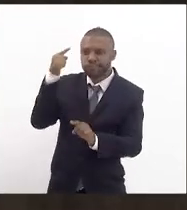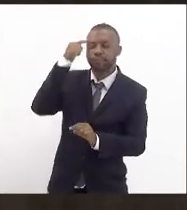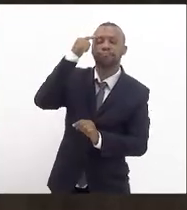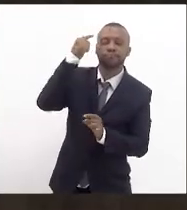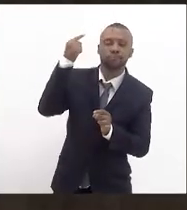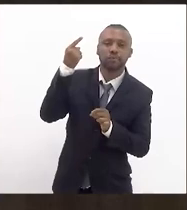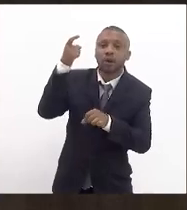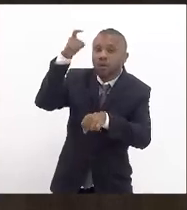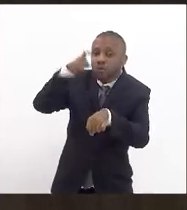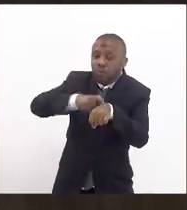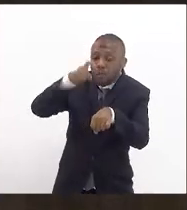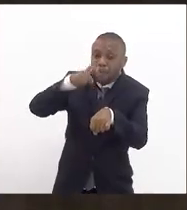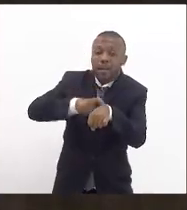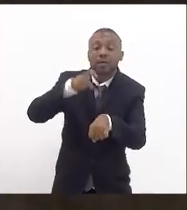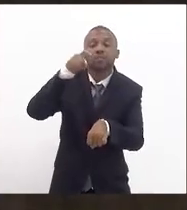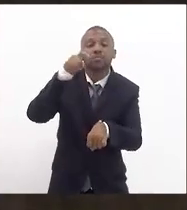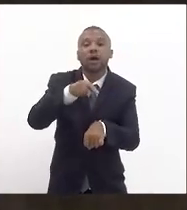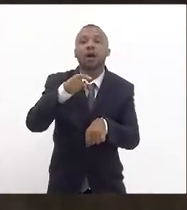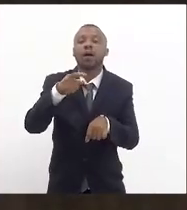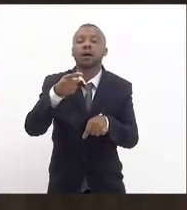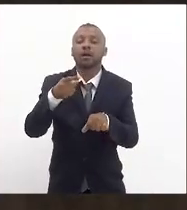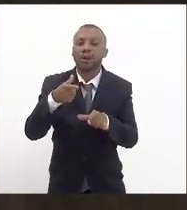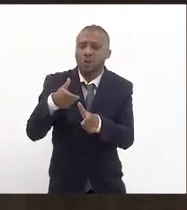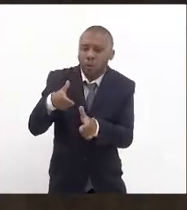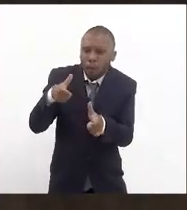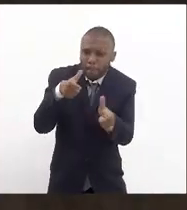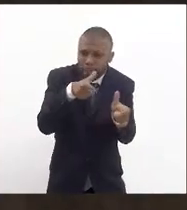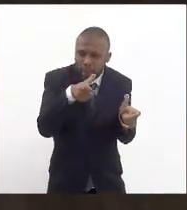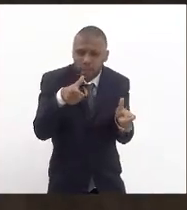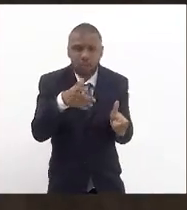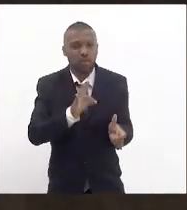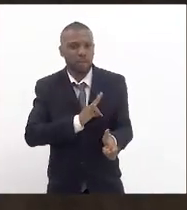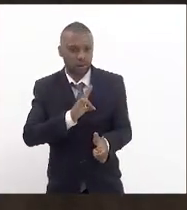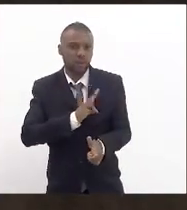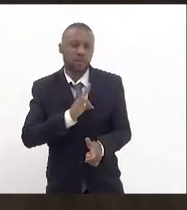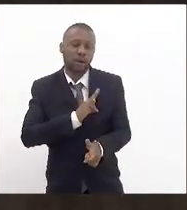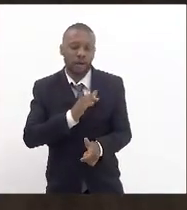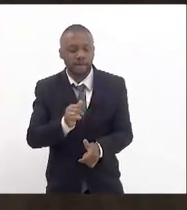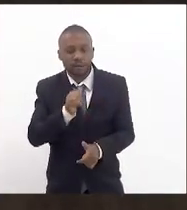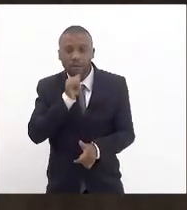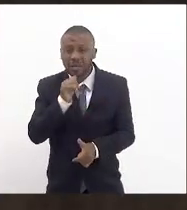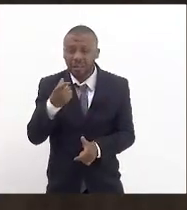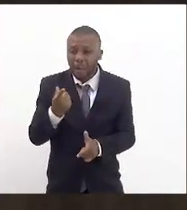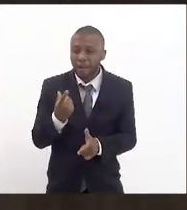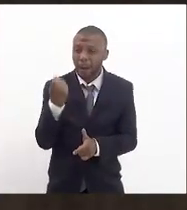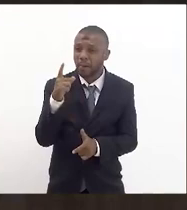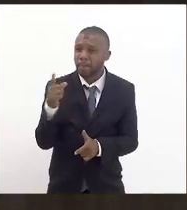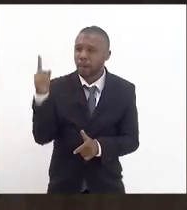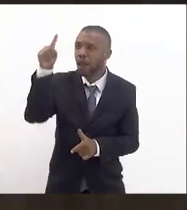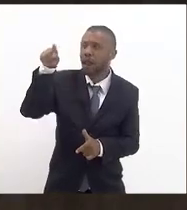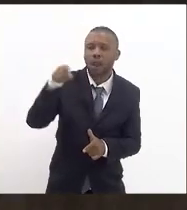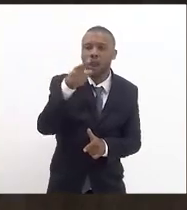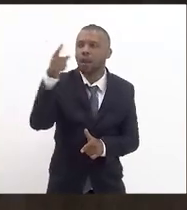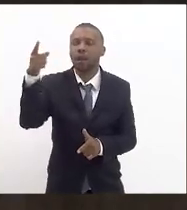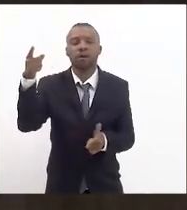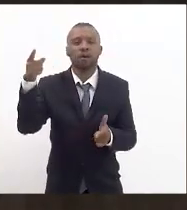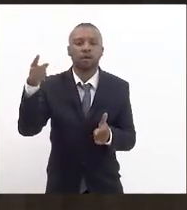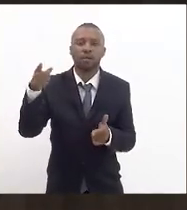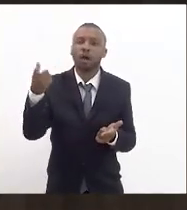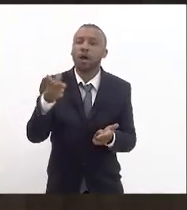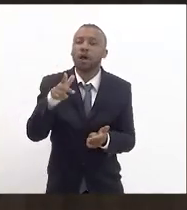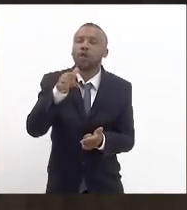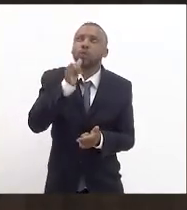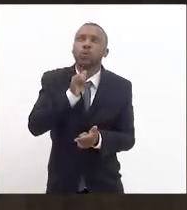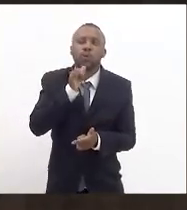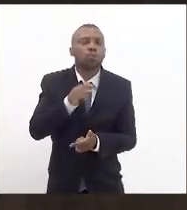sabe que essa bala nunca é perdida. Ela para num corpo, infelizmente, muitas vezes, de crianças e adolescentes. Então, não